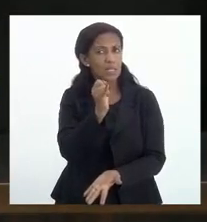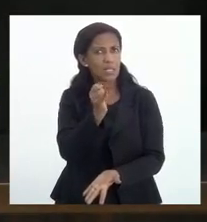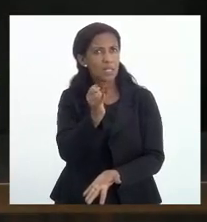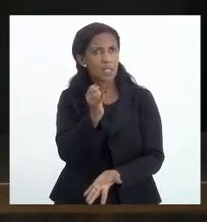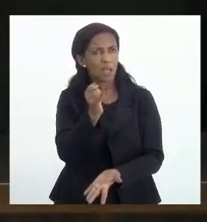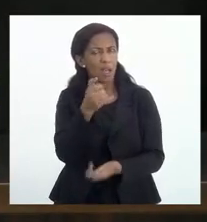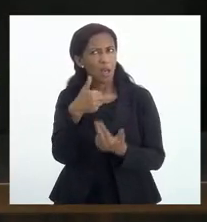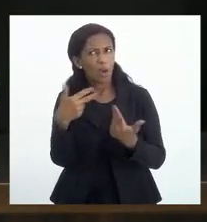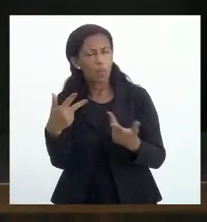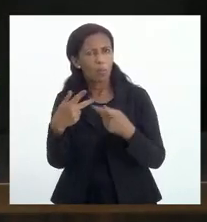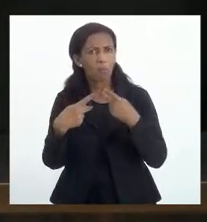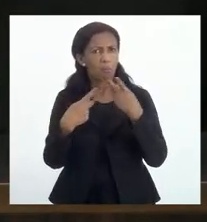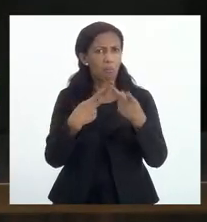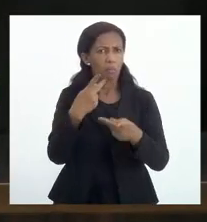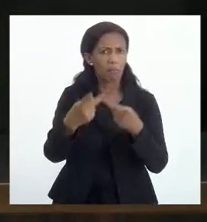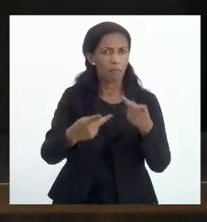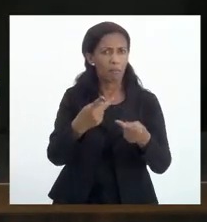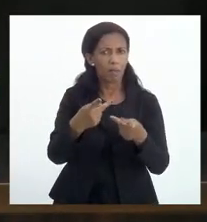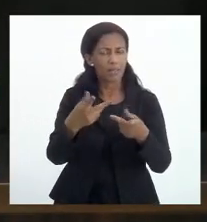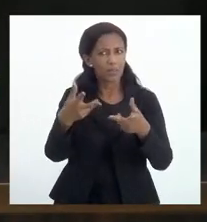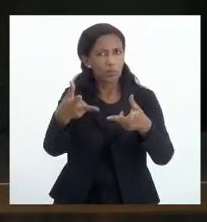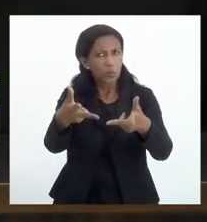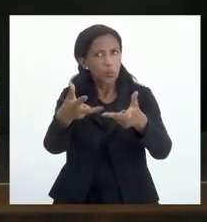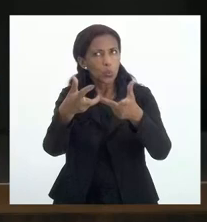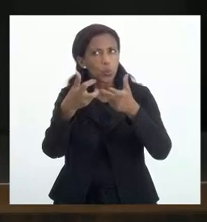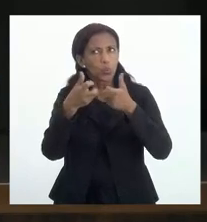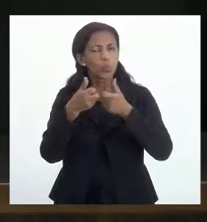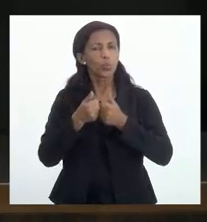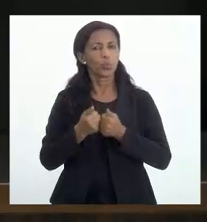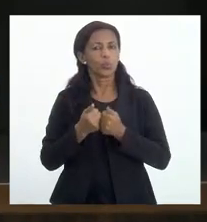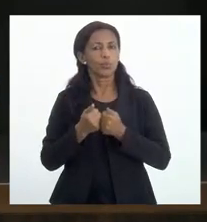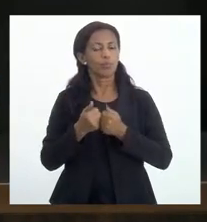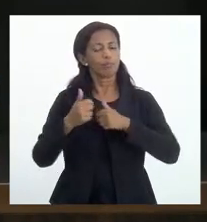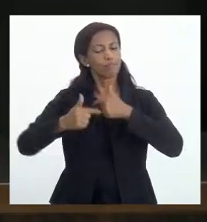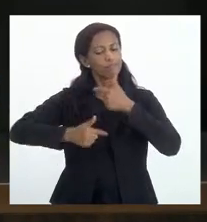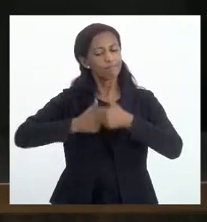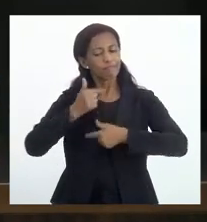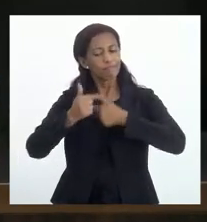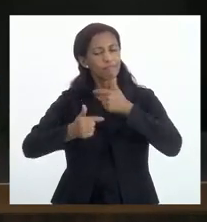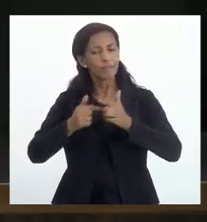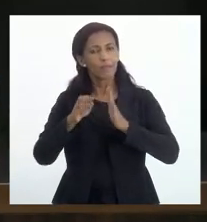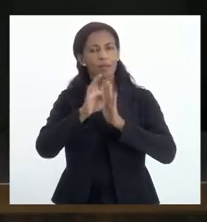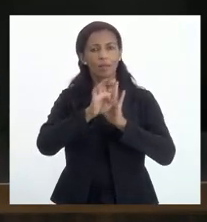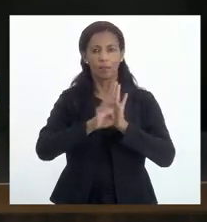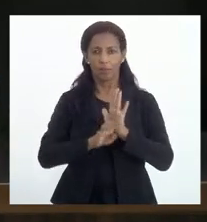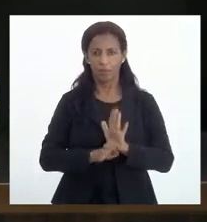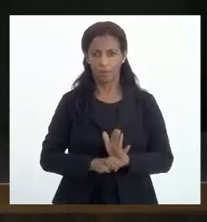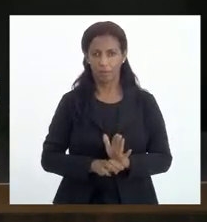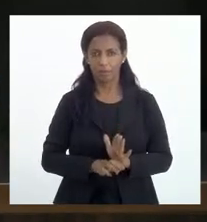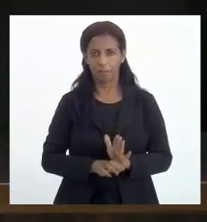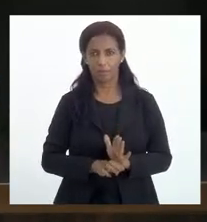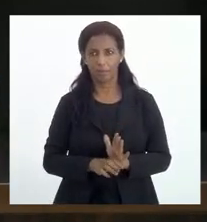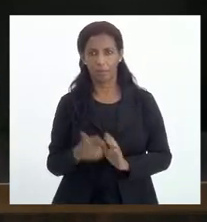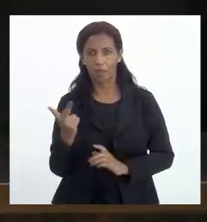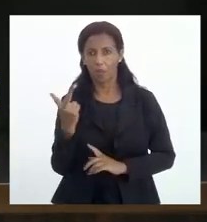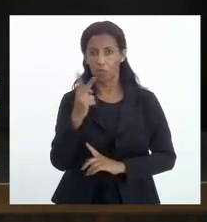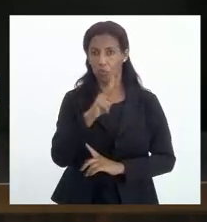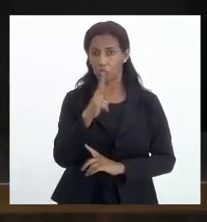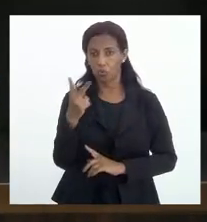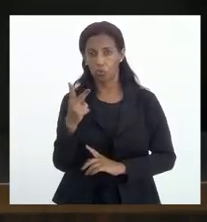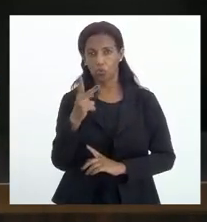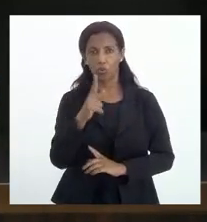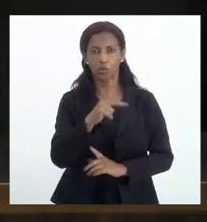for dito, a gente pode absorver e trabalhar como emendas aos dois